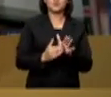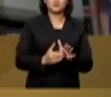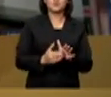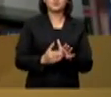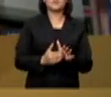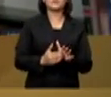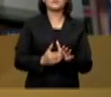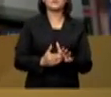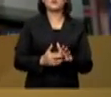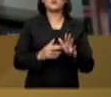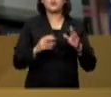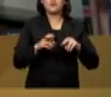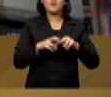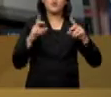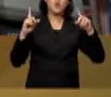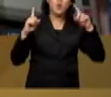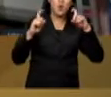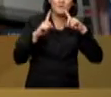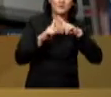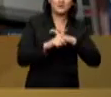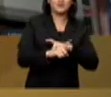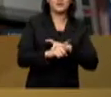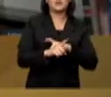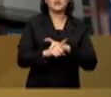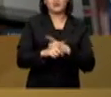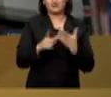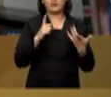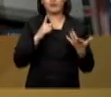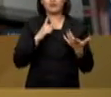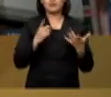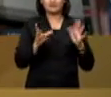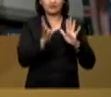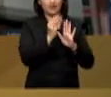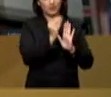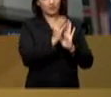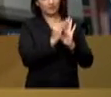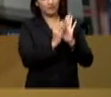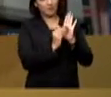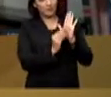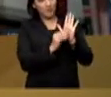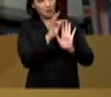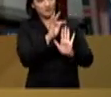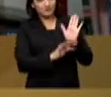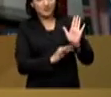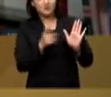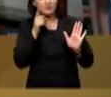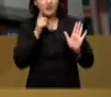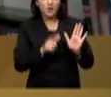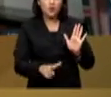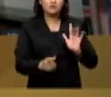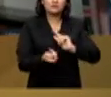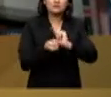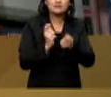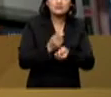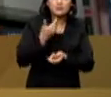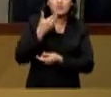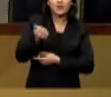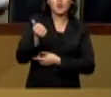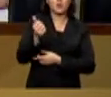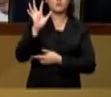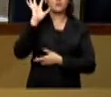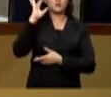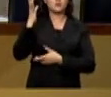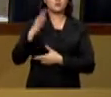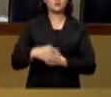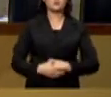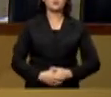a tão complexo sistema que temos que fazer ou tentar fazer o melhor para a solução. A ordem de votação